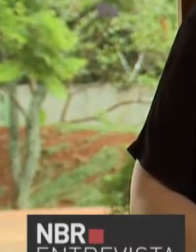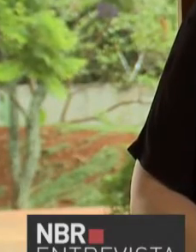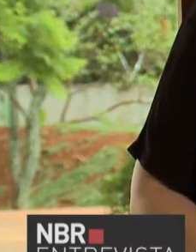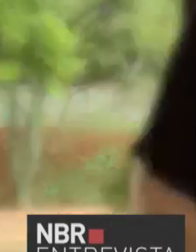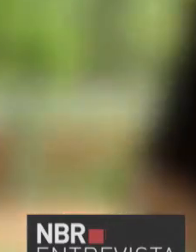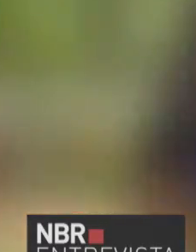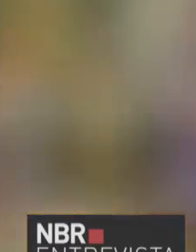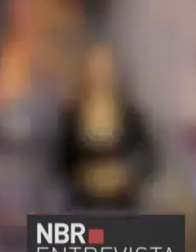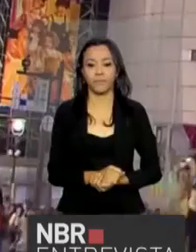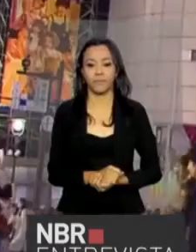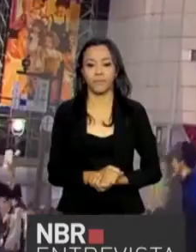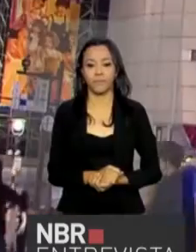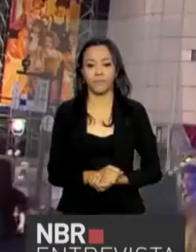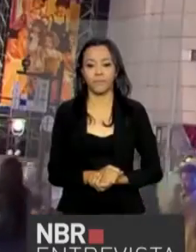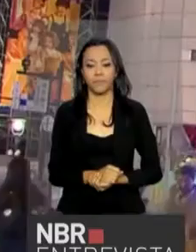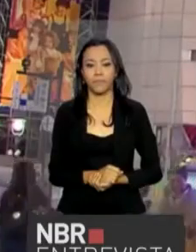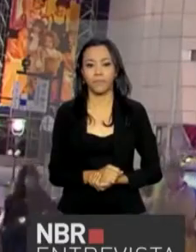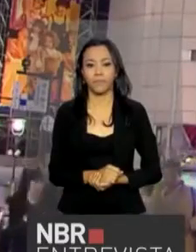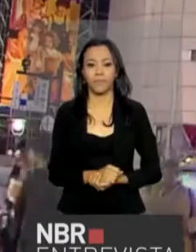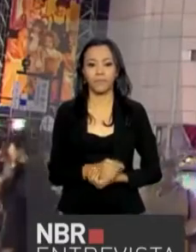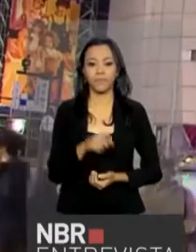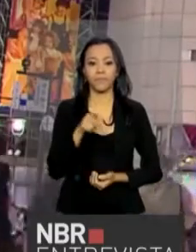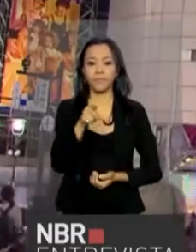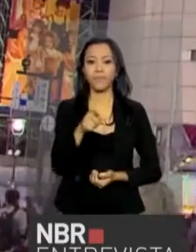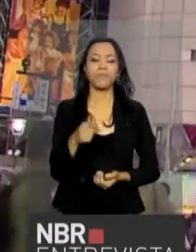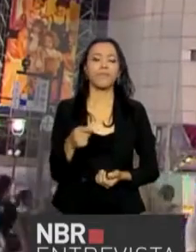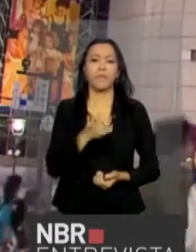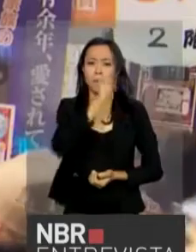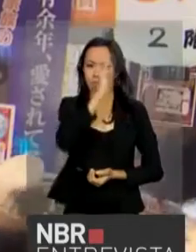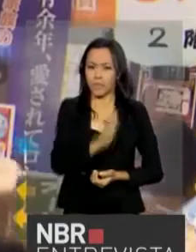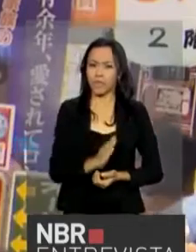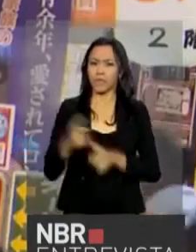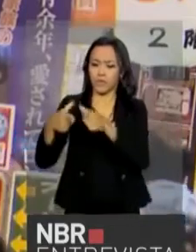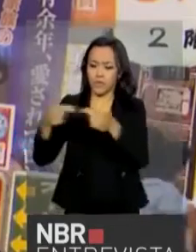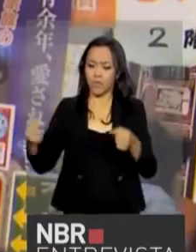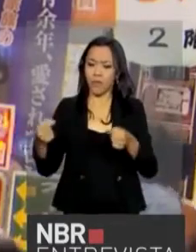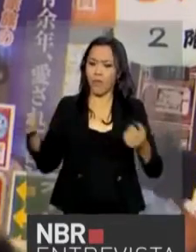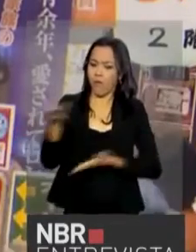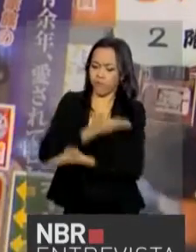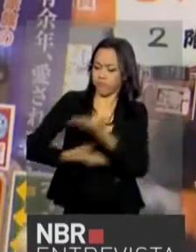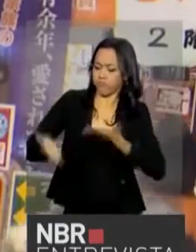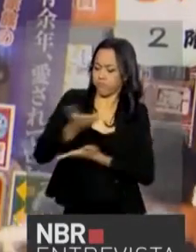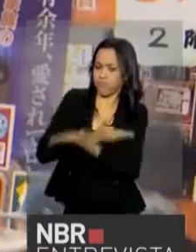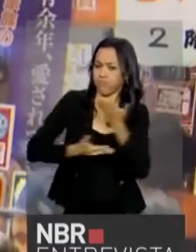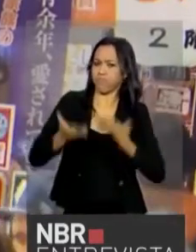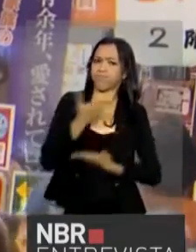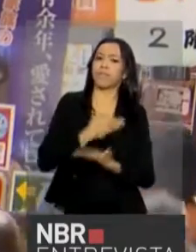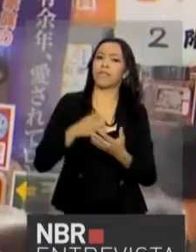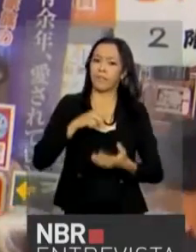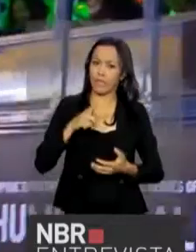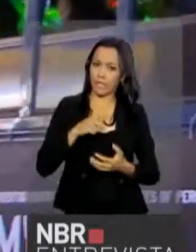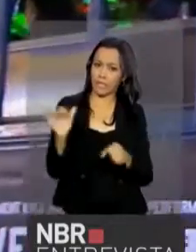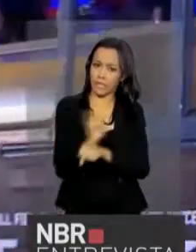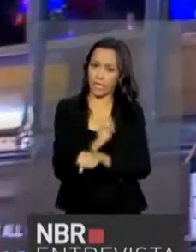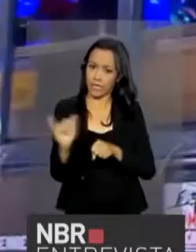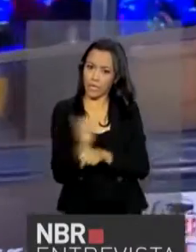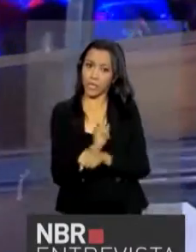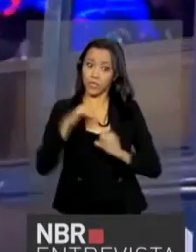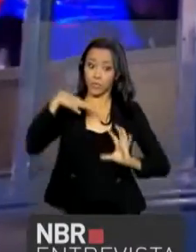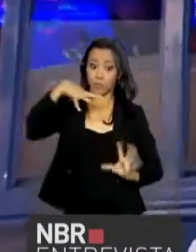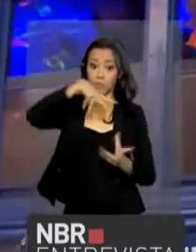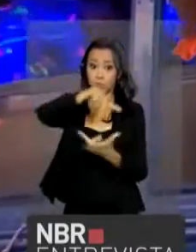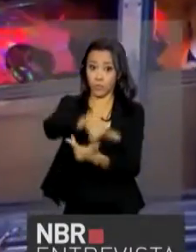nbr fazer os tradicionais brasil japão tem hoje relações estratégicas a nível